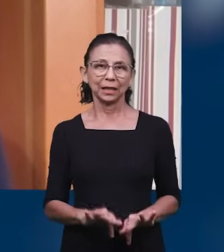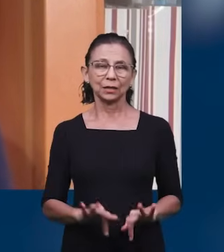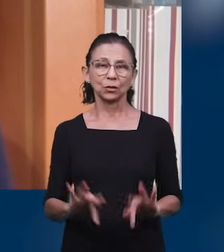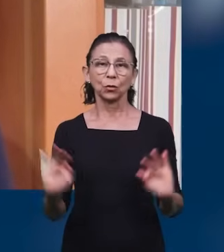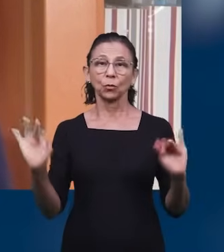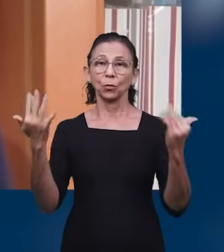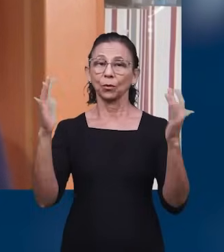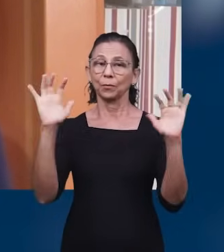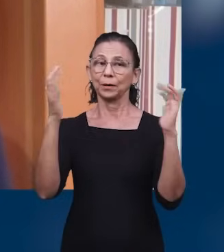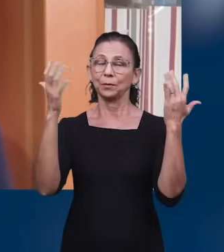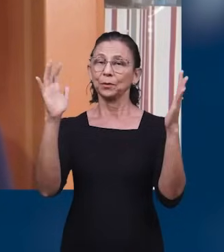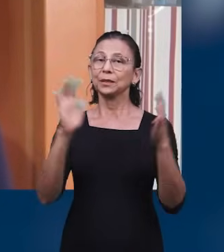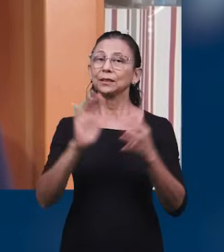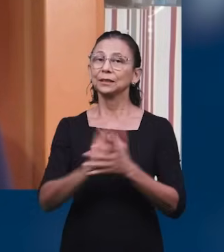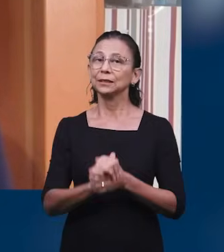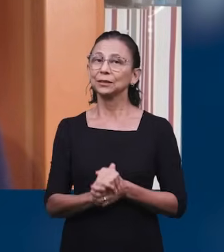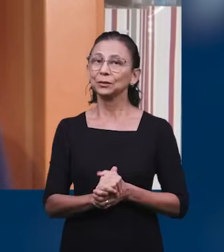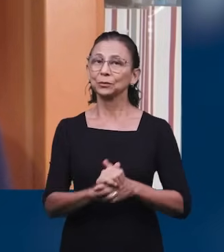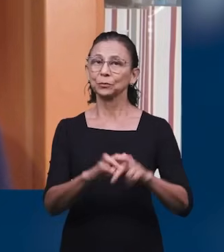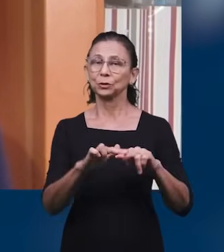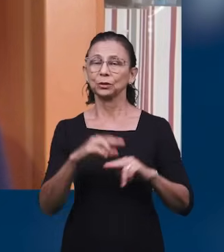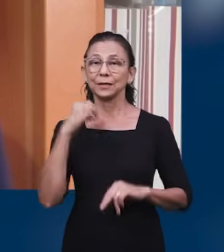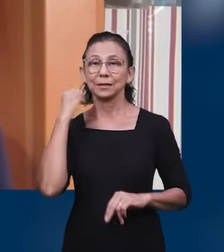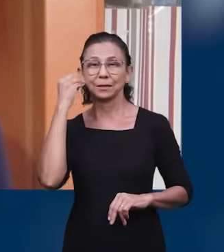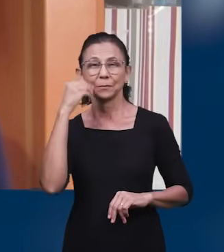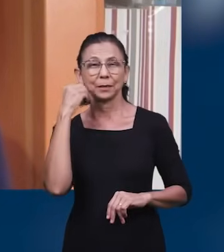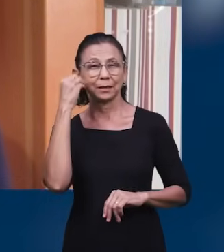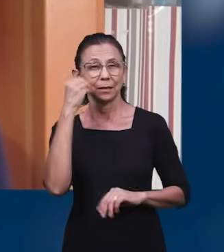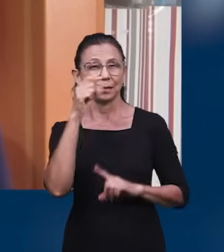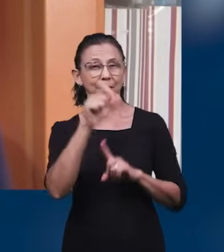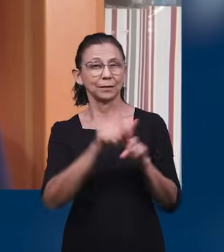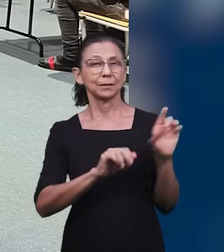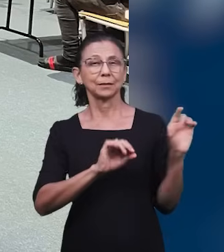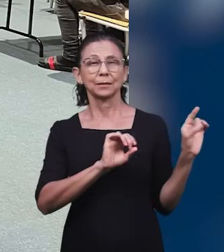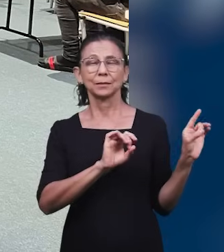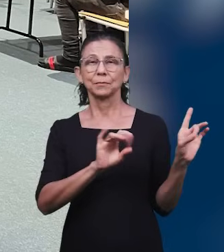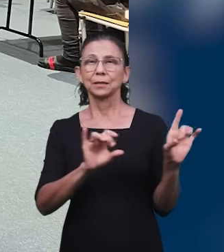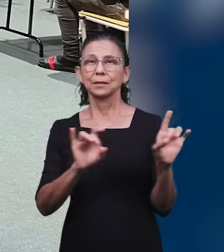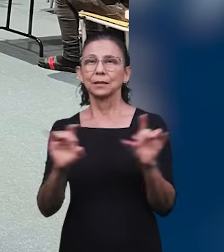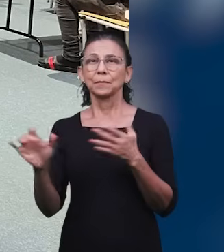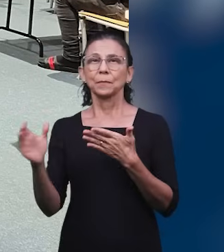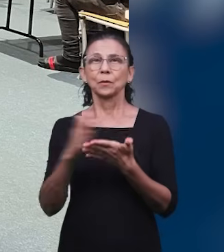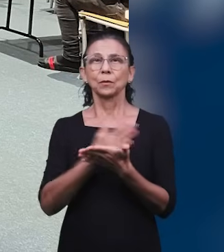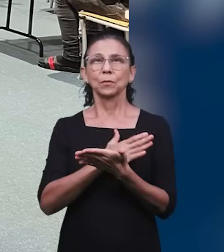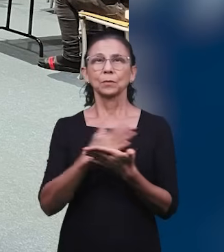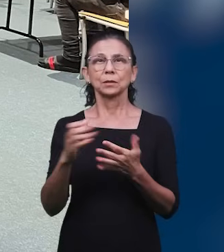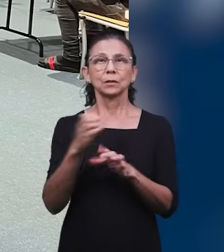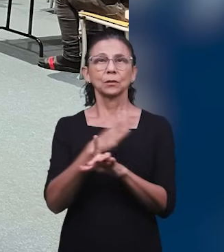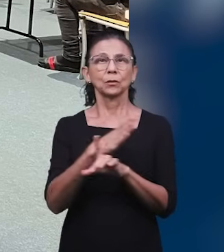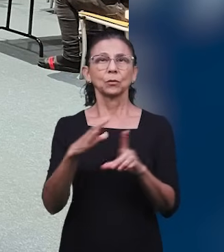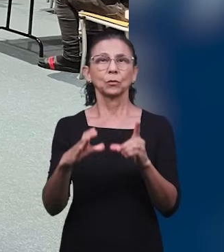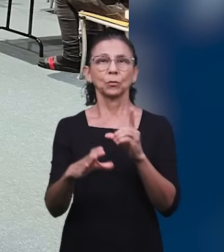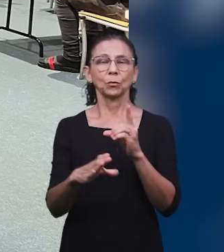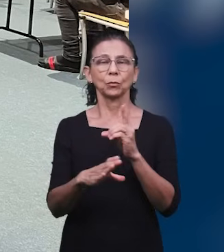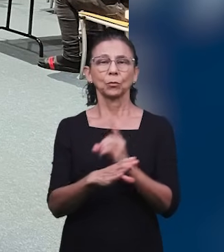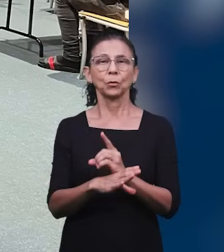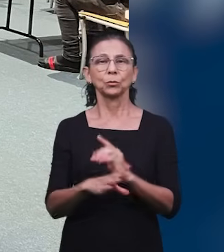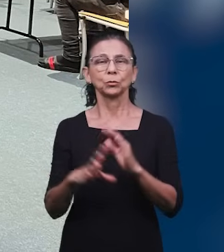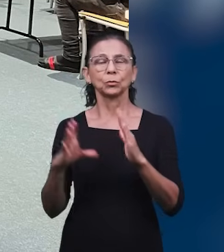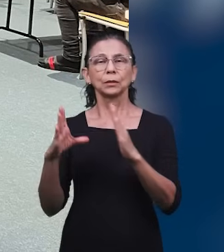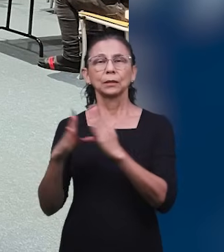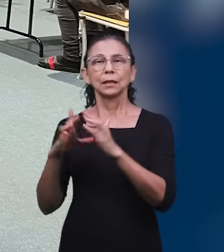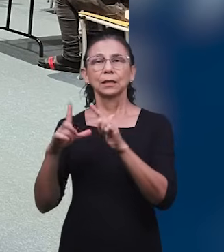ao Senhor pelas experiências concedidas durante este mês tão especial. Começamos com um culto na igreja de Haia, na